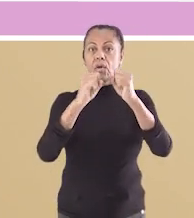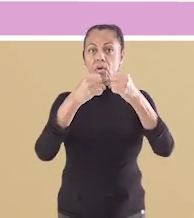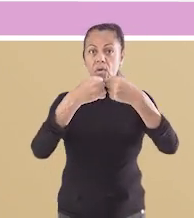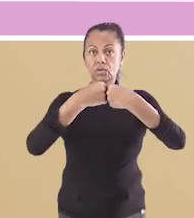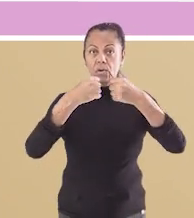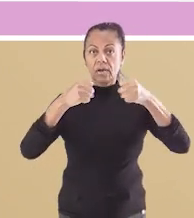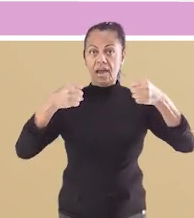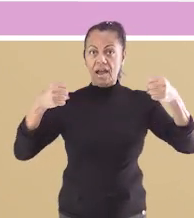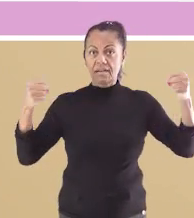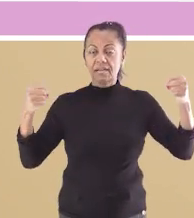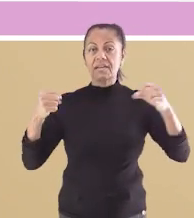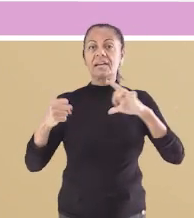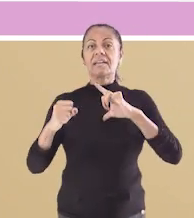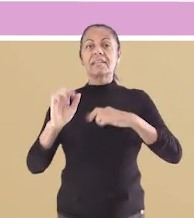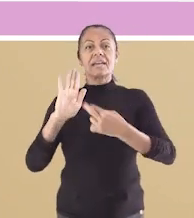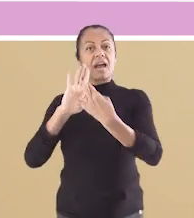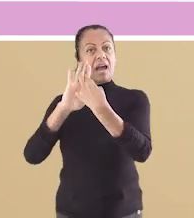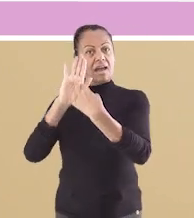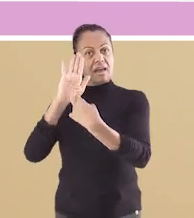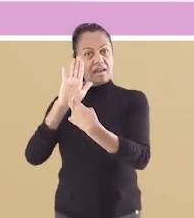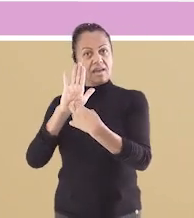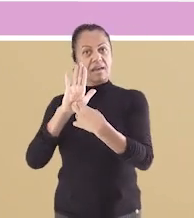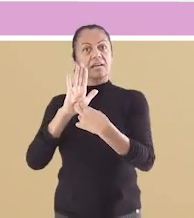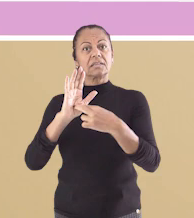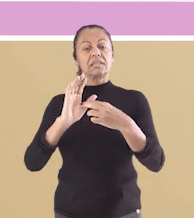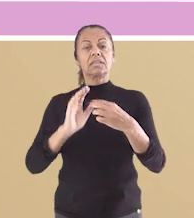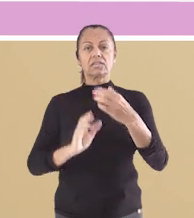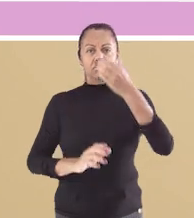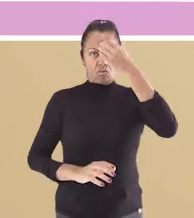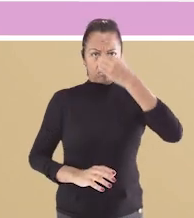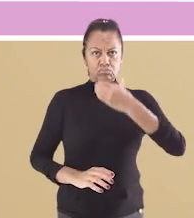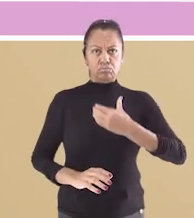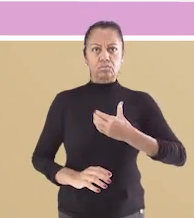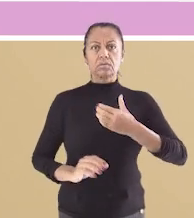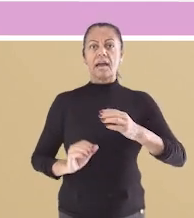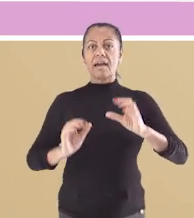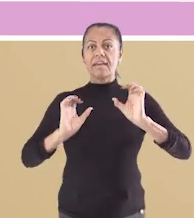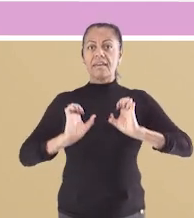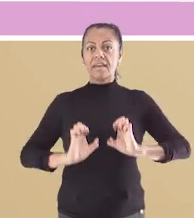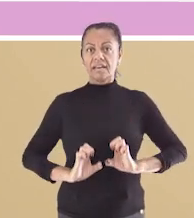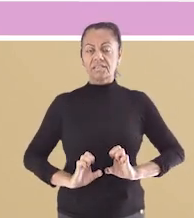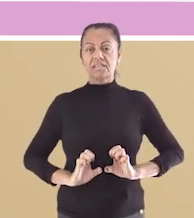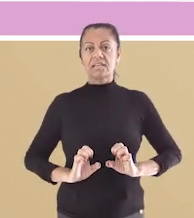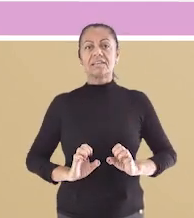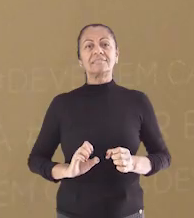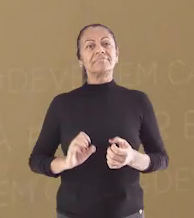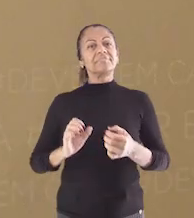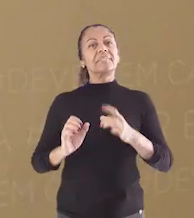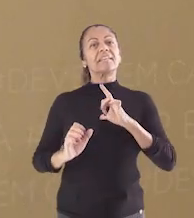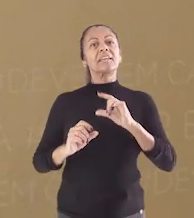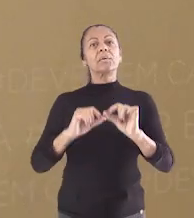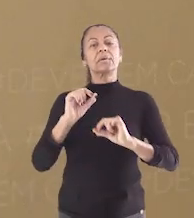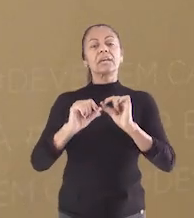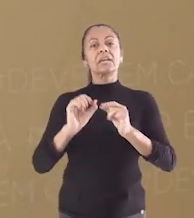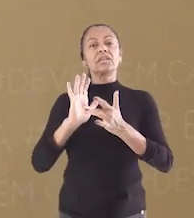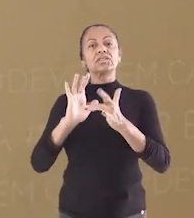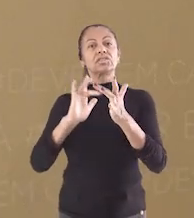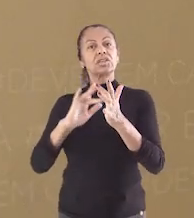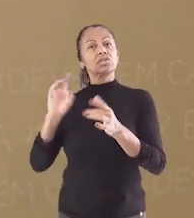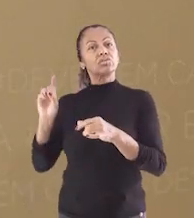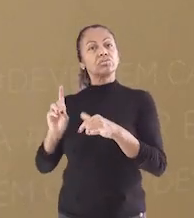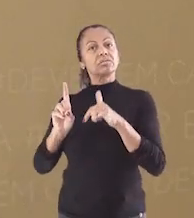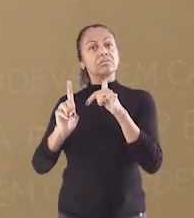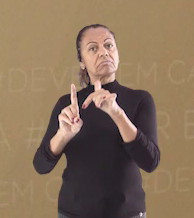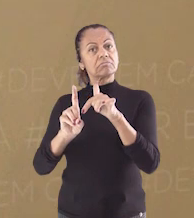Estão registrados na Bíblia e na Torá e constituem um código de conduta e de ética. Além desses